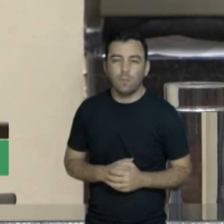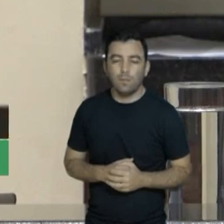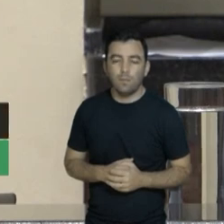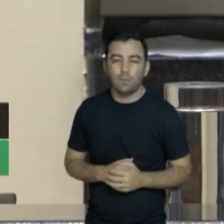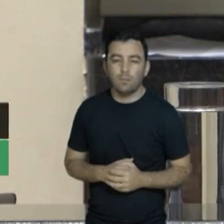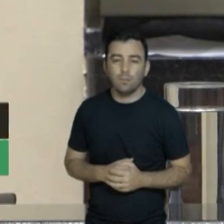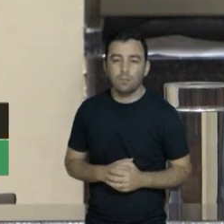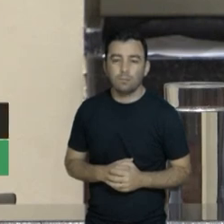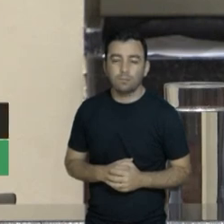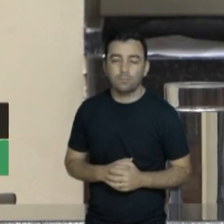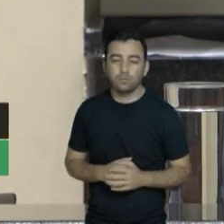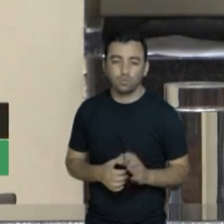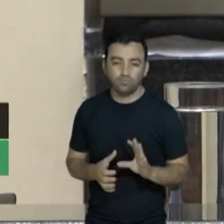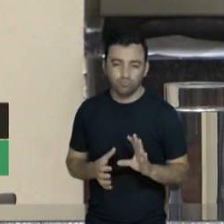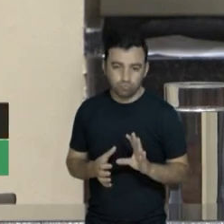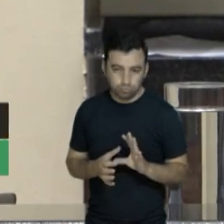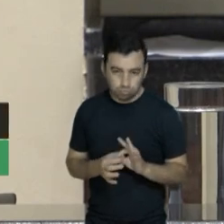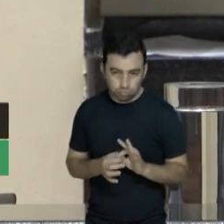Bloco União